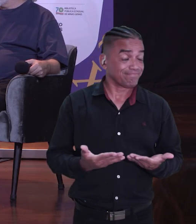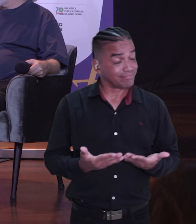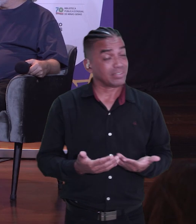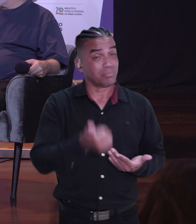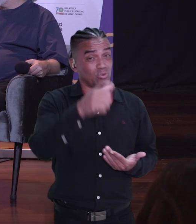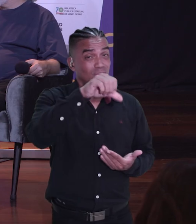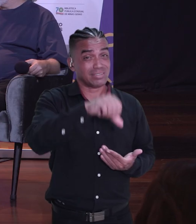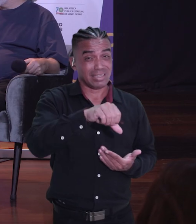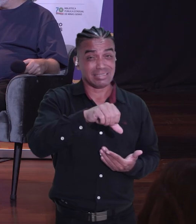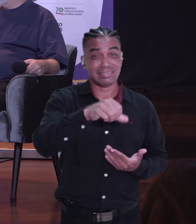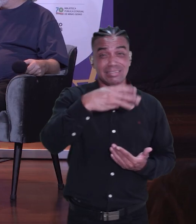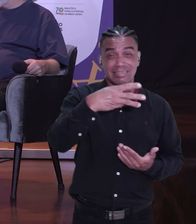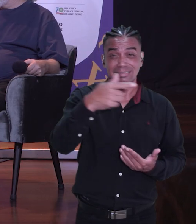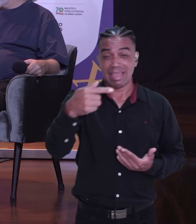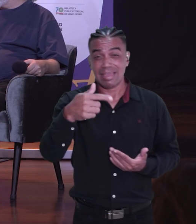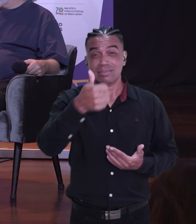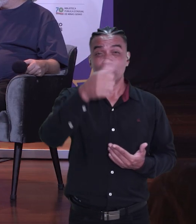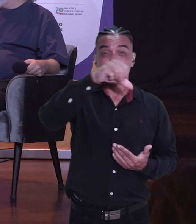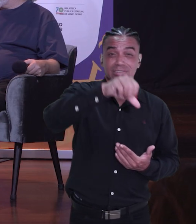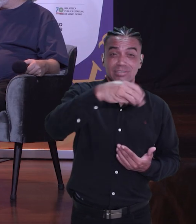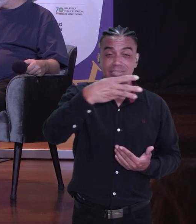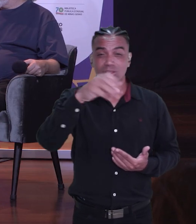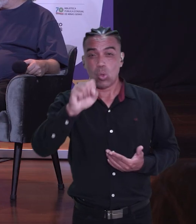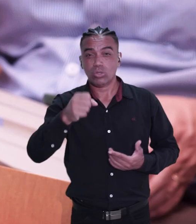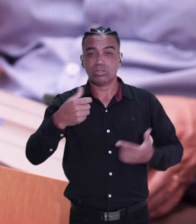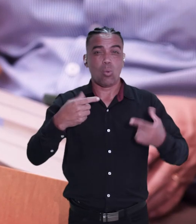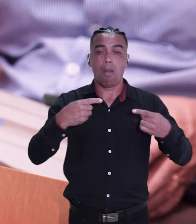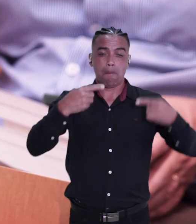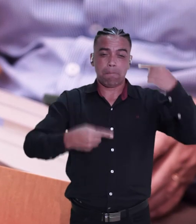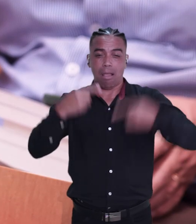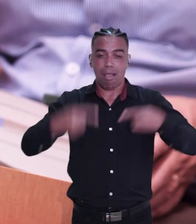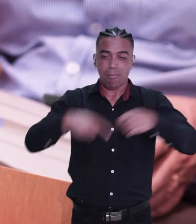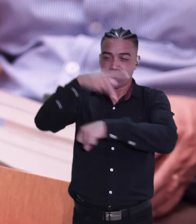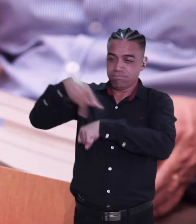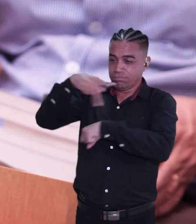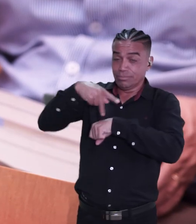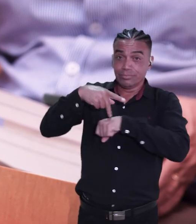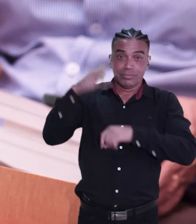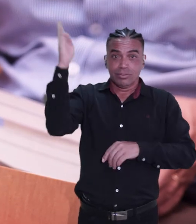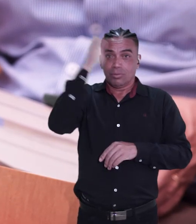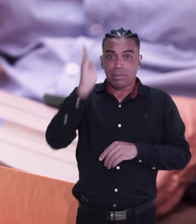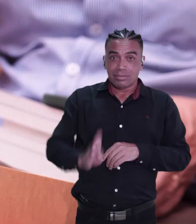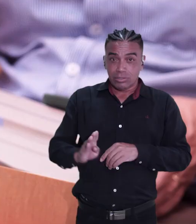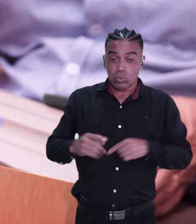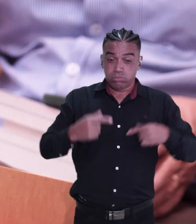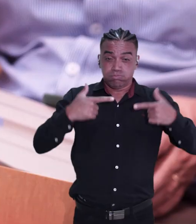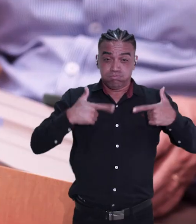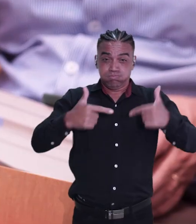A 37-38 ainda era luta entre as potências, né, as esferas. O Brasil declarou guerra